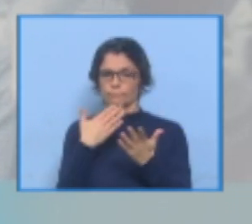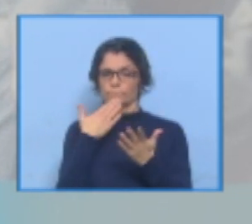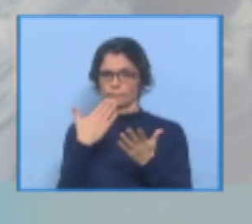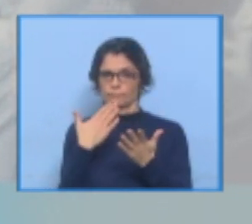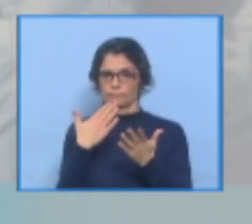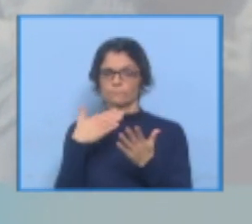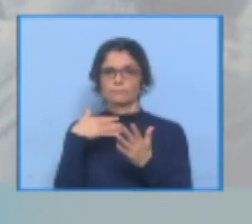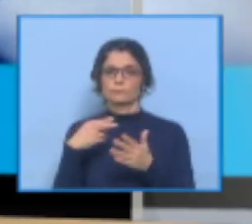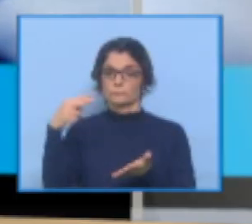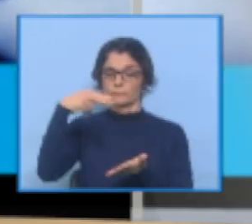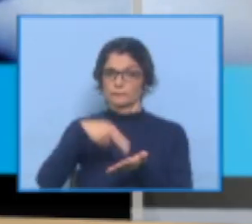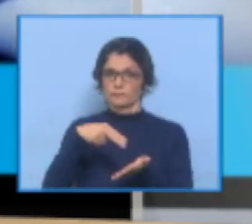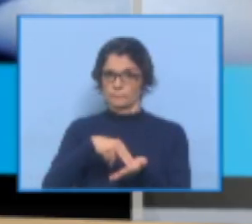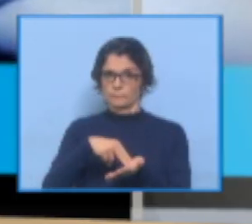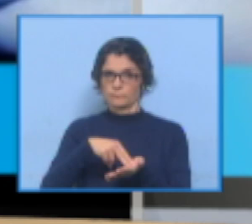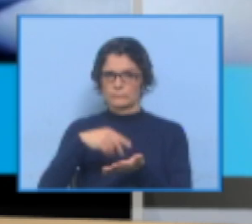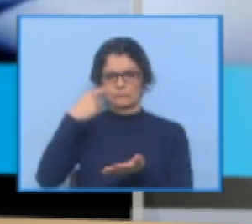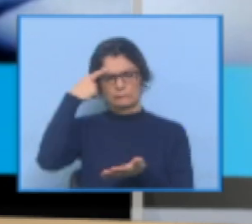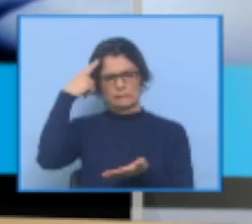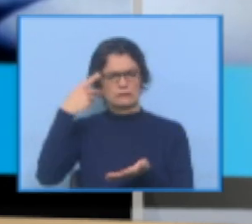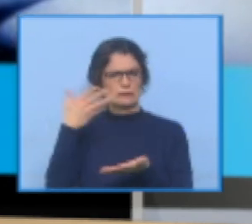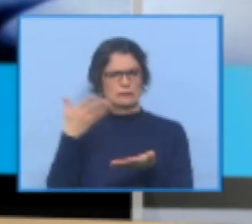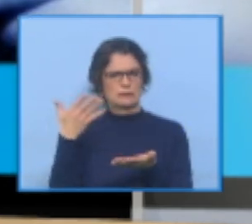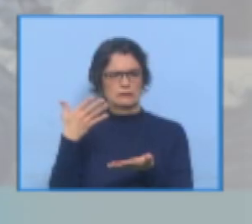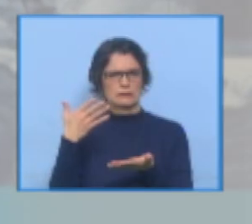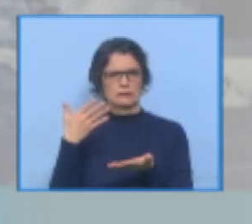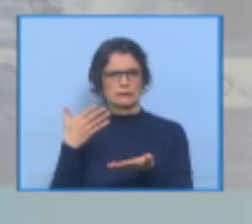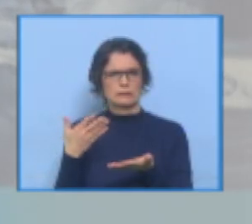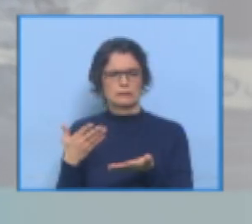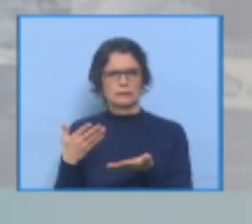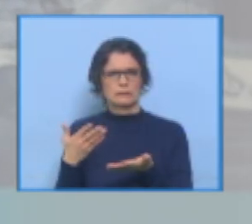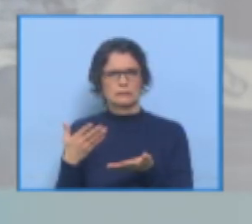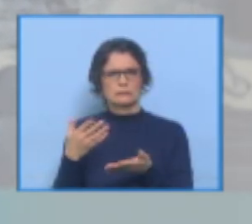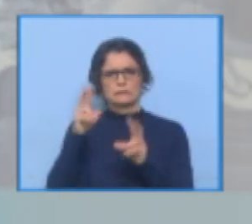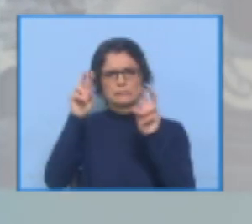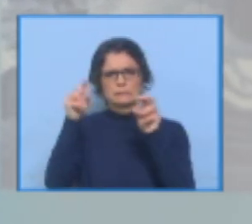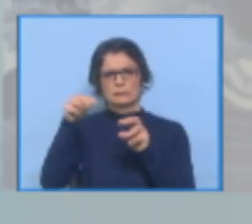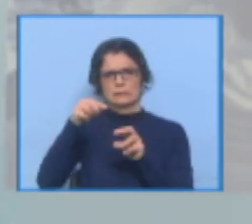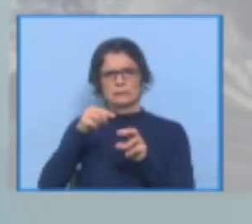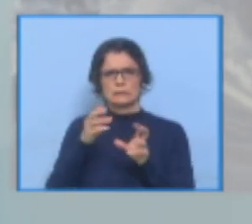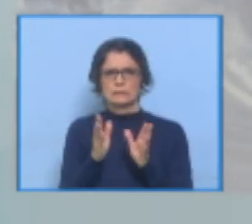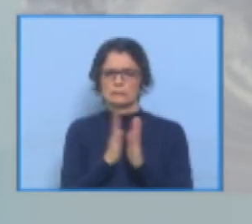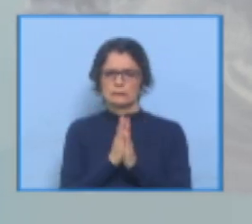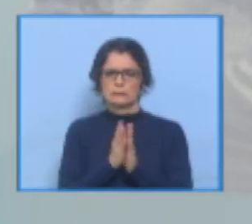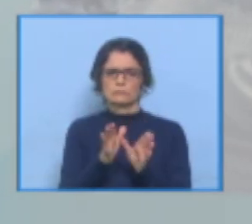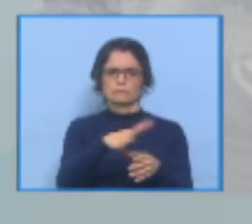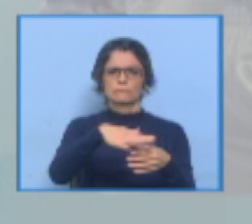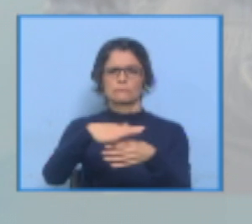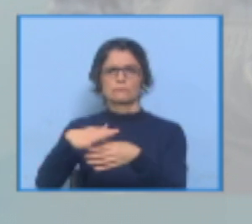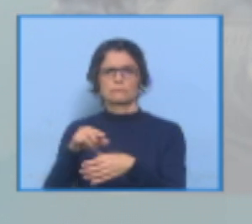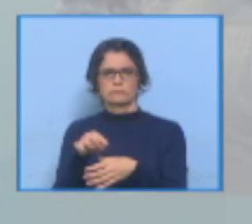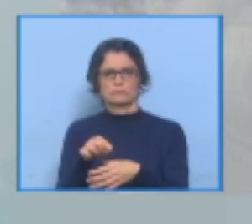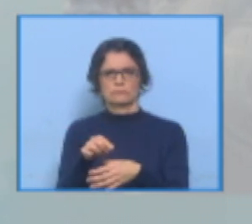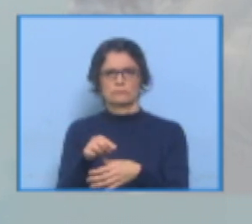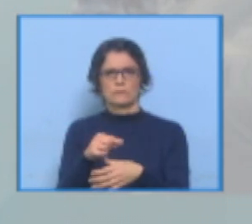neste programa. Que ideia foi esta e porquê de levar o debate a diferentes dioceses, informando